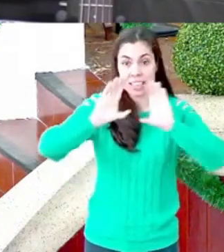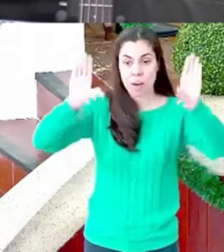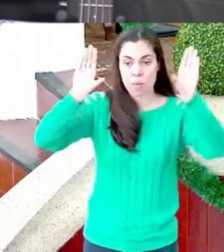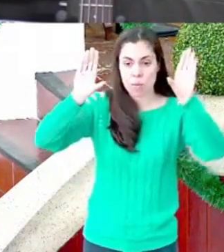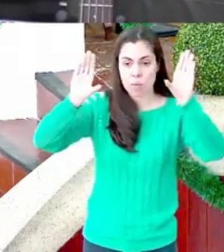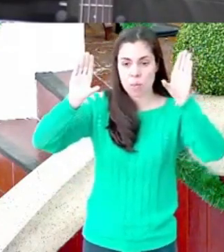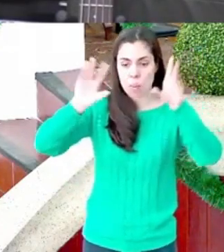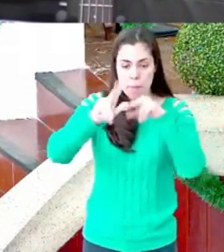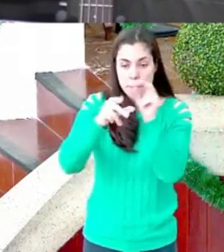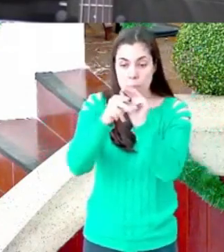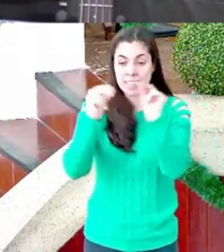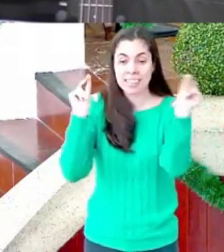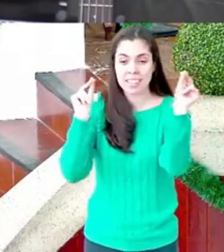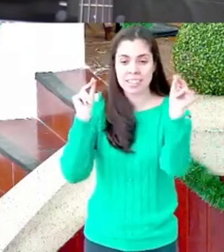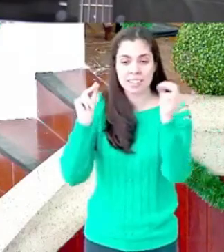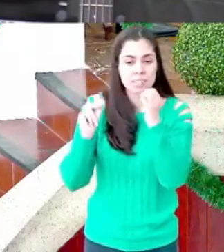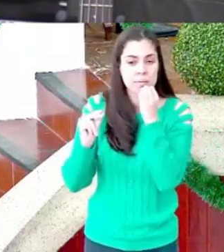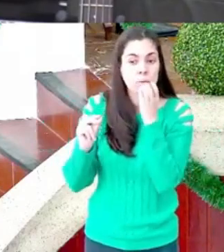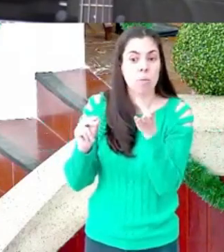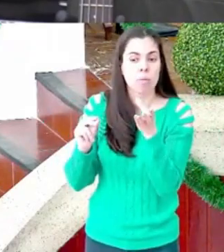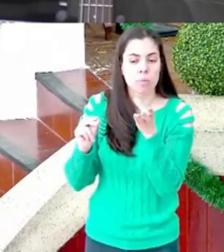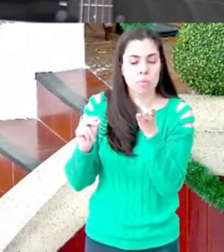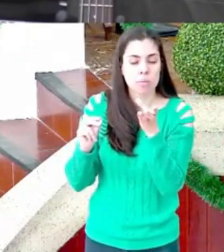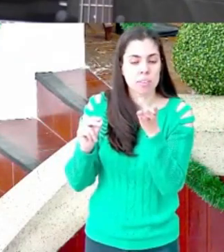de servir a Deus?